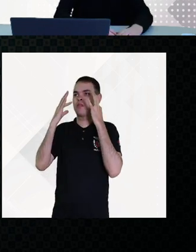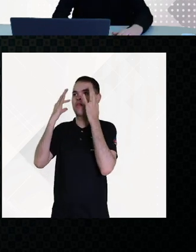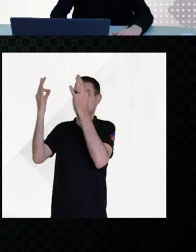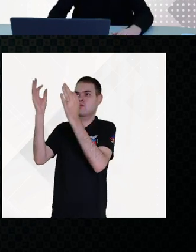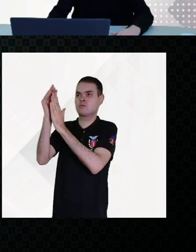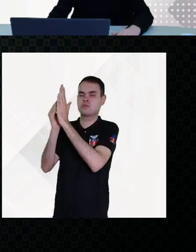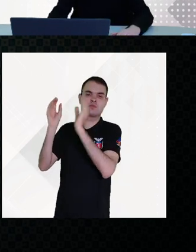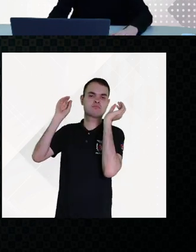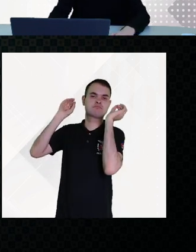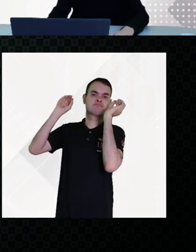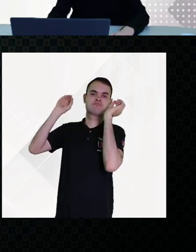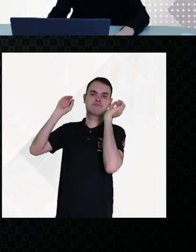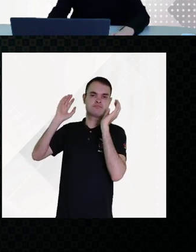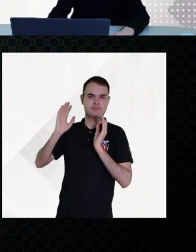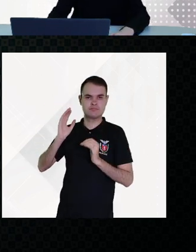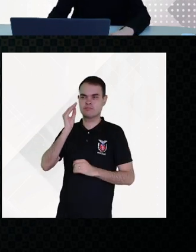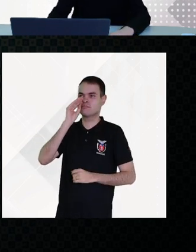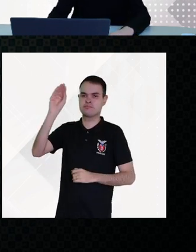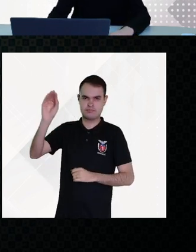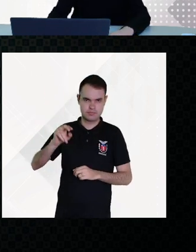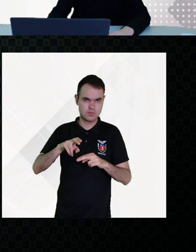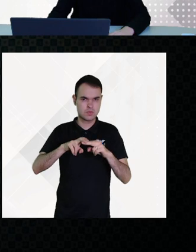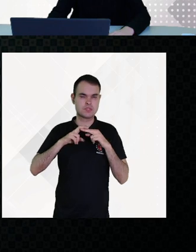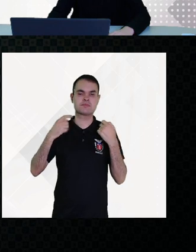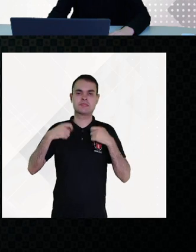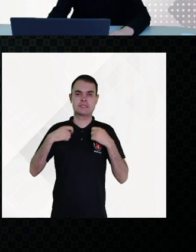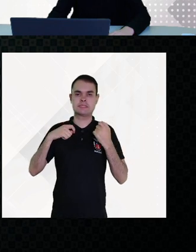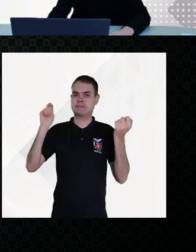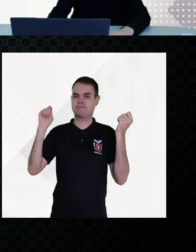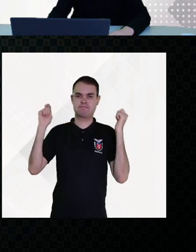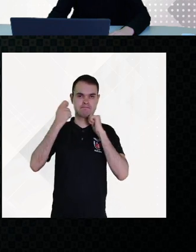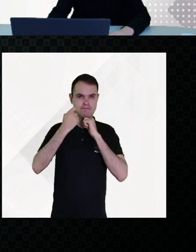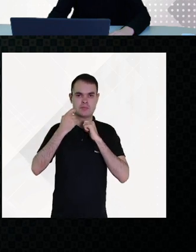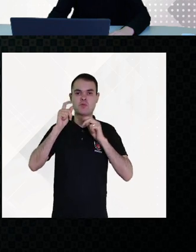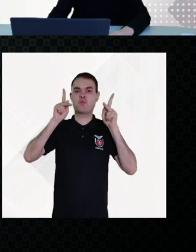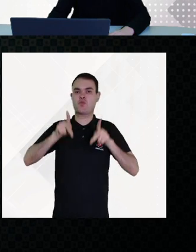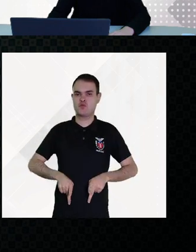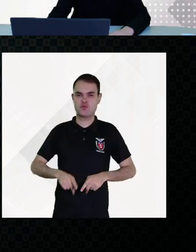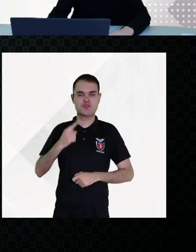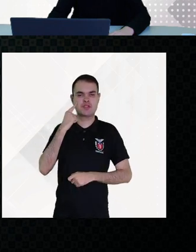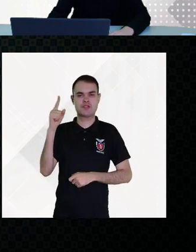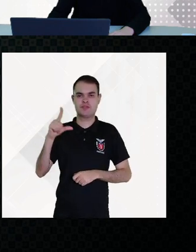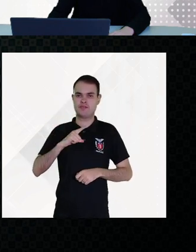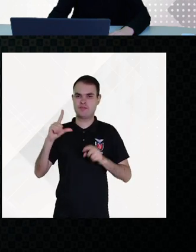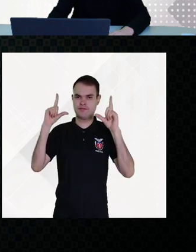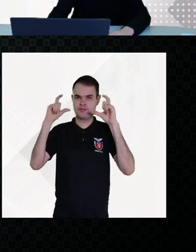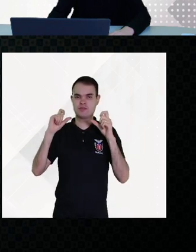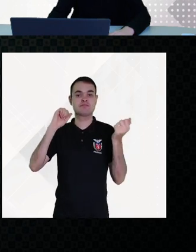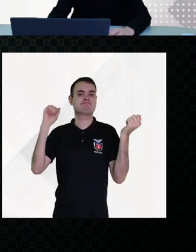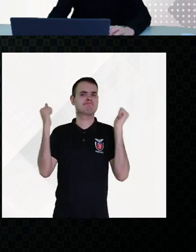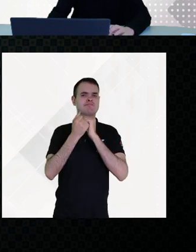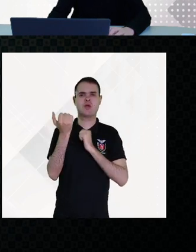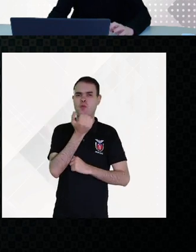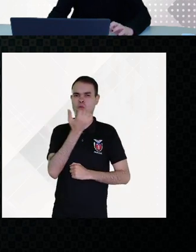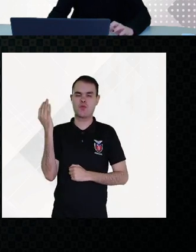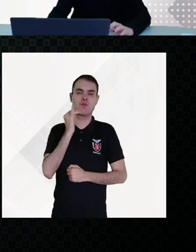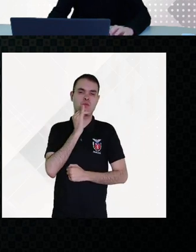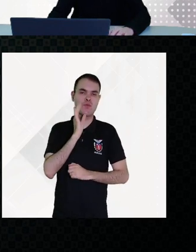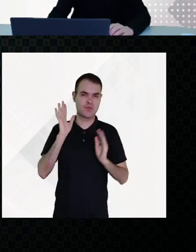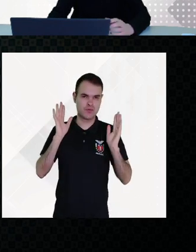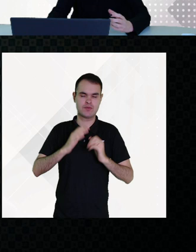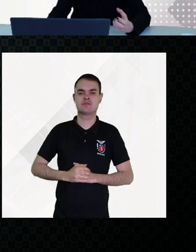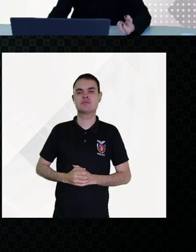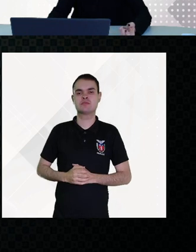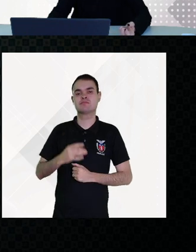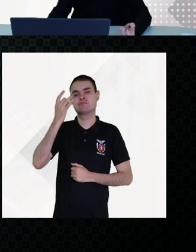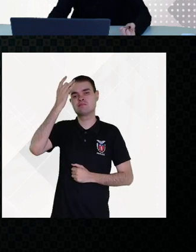precisa falar sobre essa adequação postural. Aqui a gente tem uma foto também com algumas adaptações, por exemplo, para